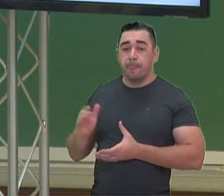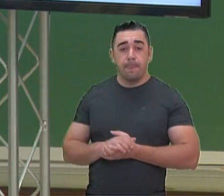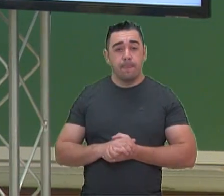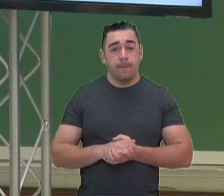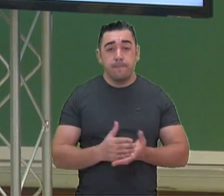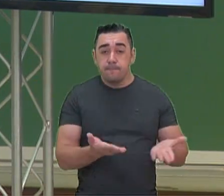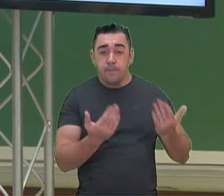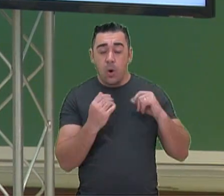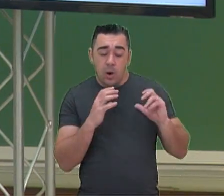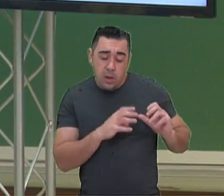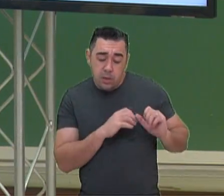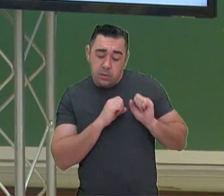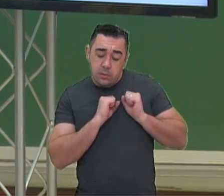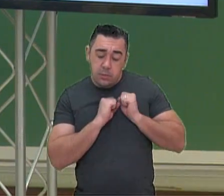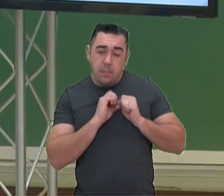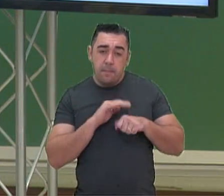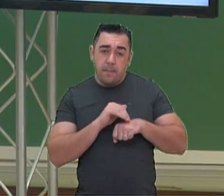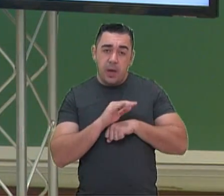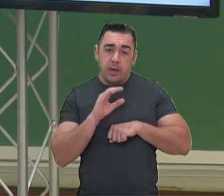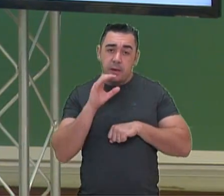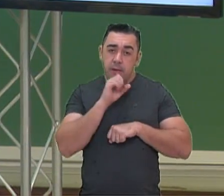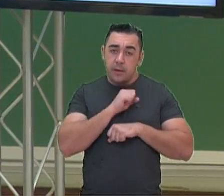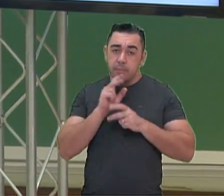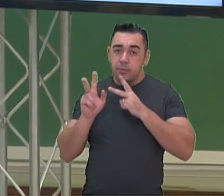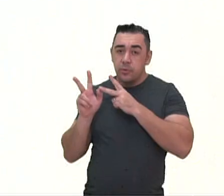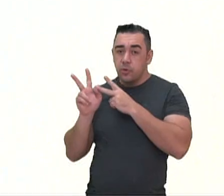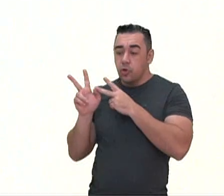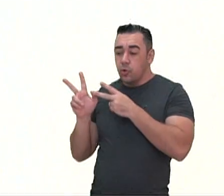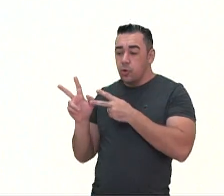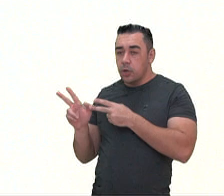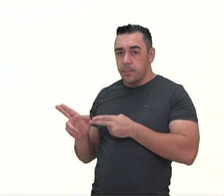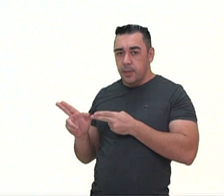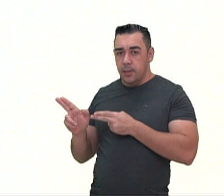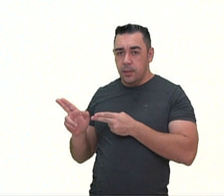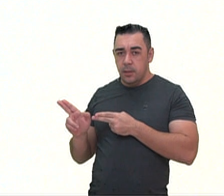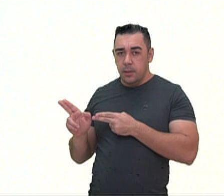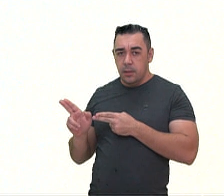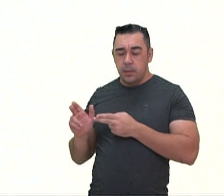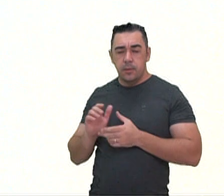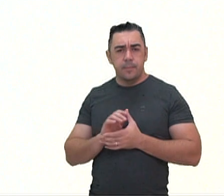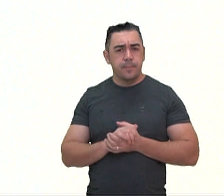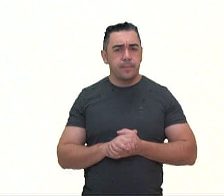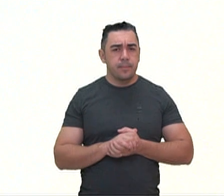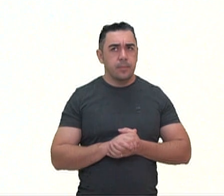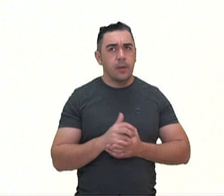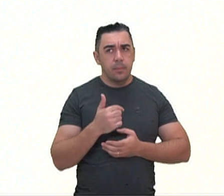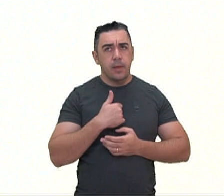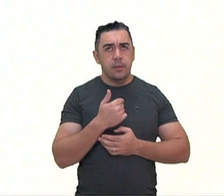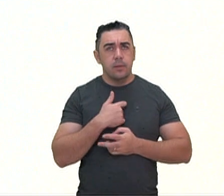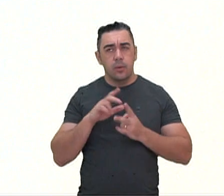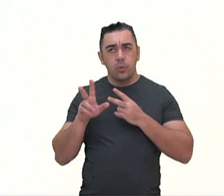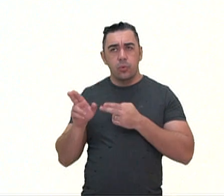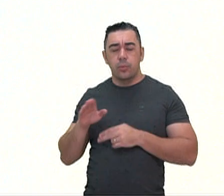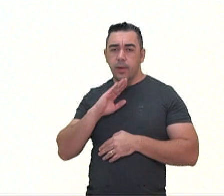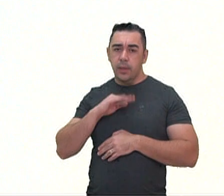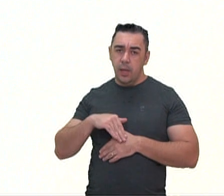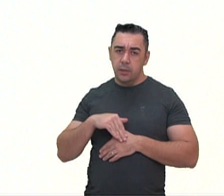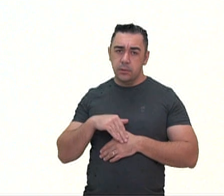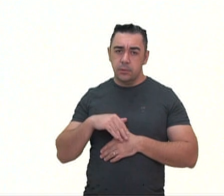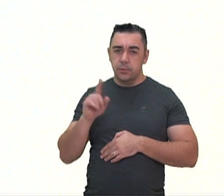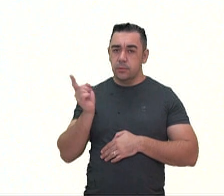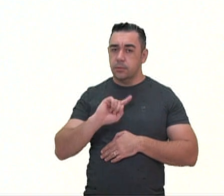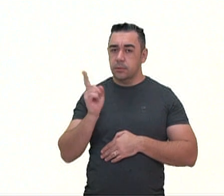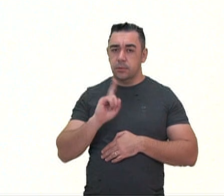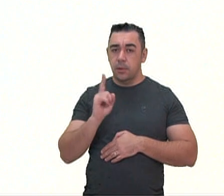Bora se agasalhar mais e logo dormir. Tá, professora, mas eu durmo de tarde, não é isso? E aí